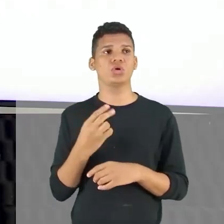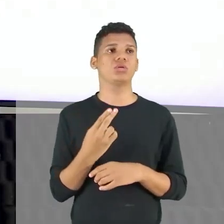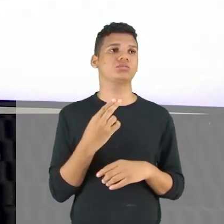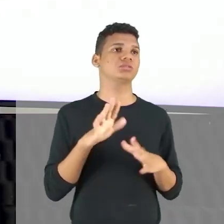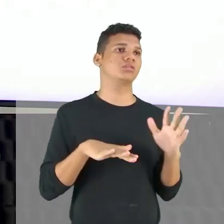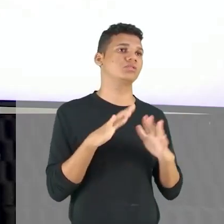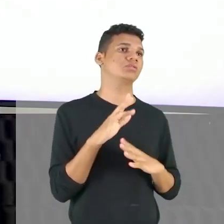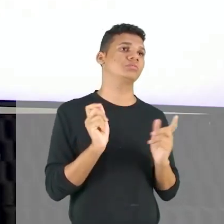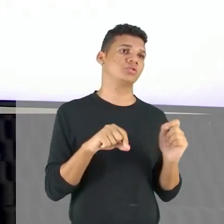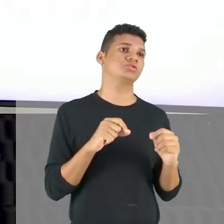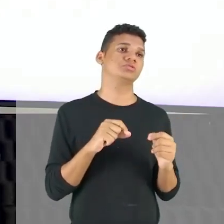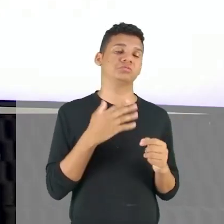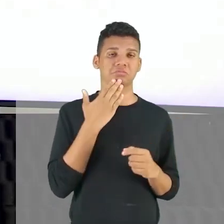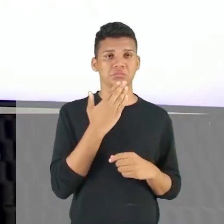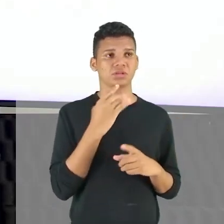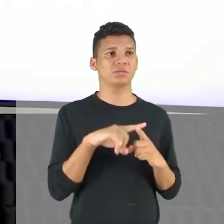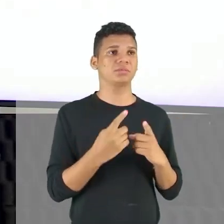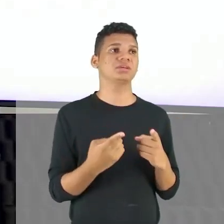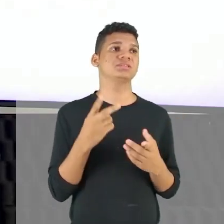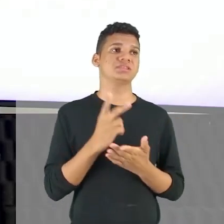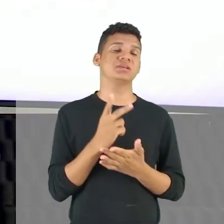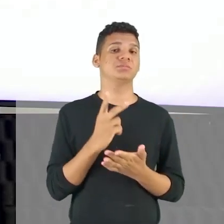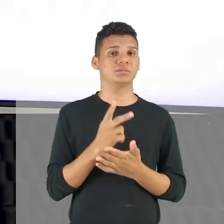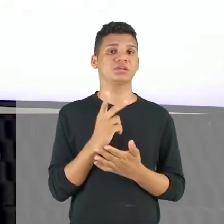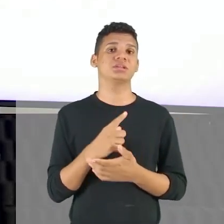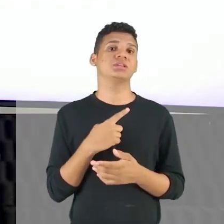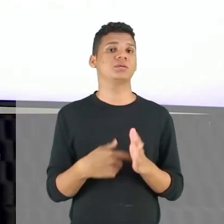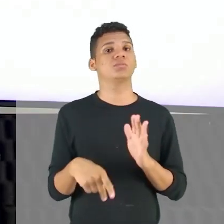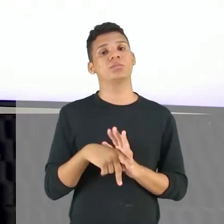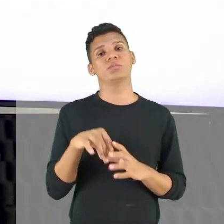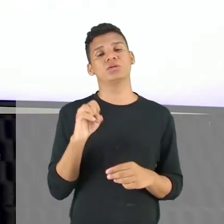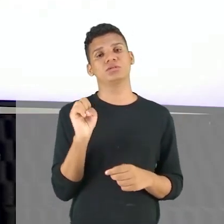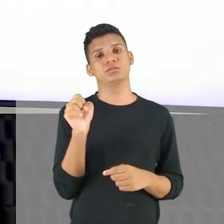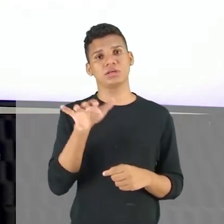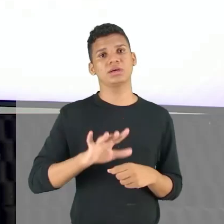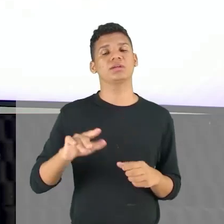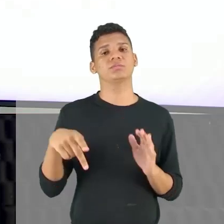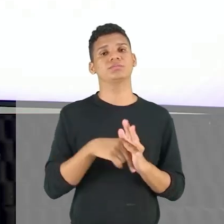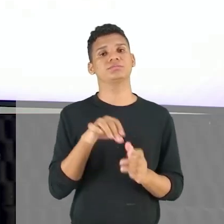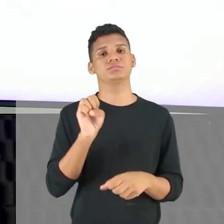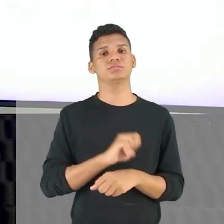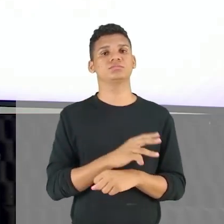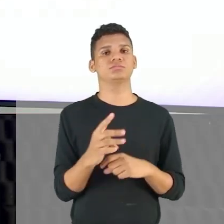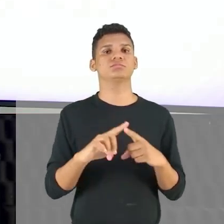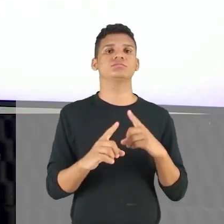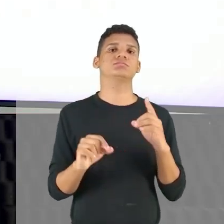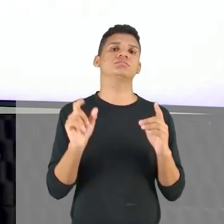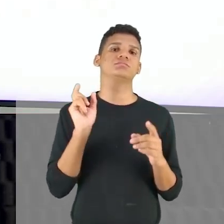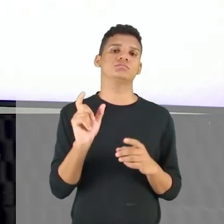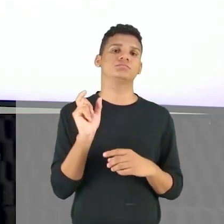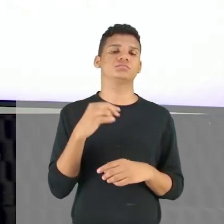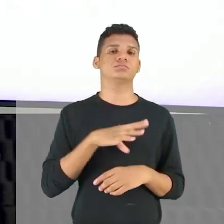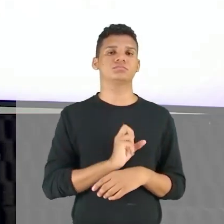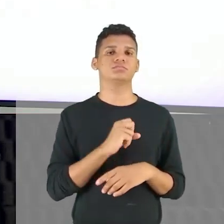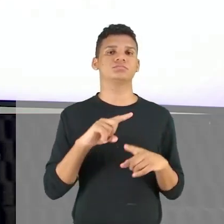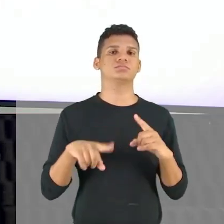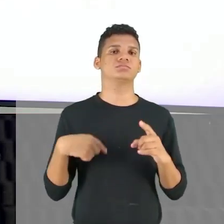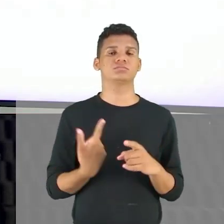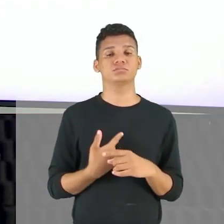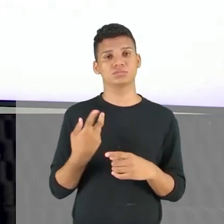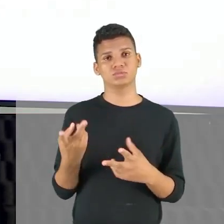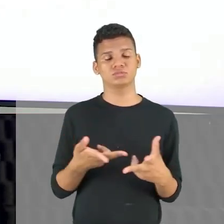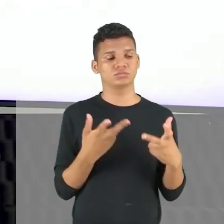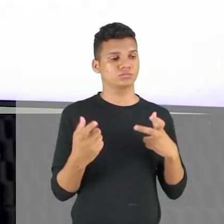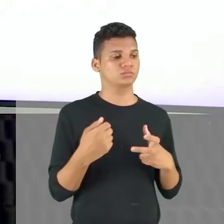te pedir sinônimos. Isso é recorrente. Tá caindo demais na UEMA, tá? Então, aqui, a palavra amo. Quando a gente lê amo, a gente já leva para a